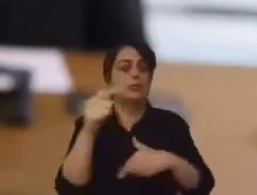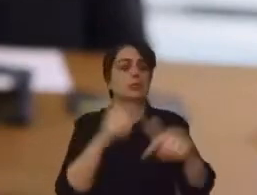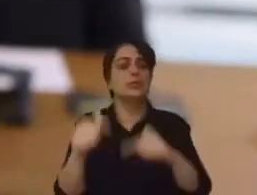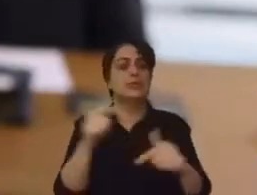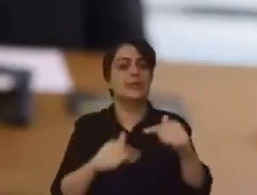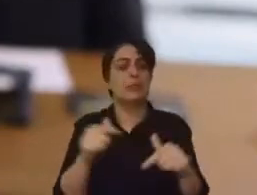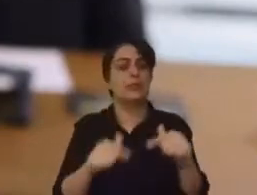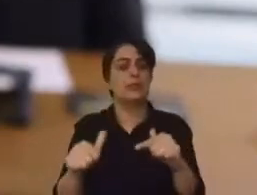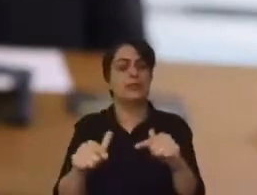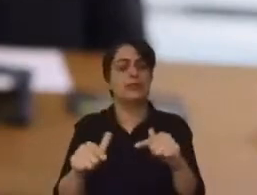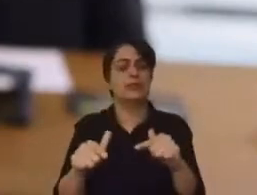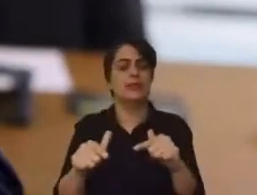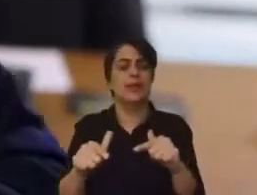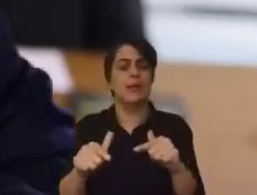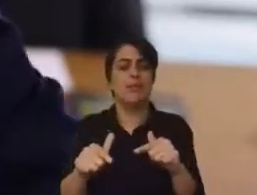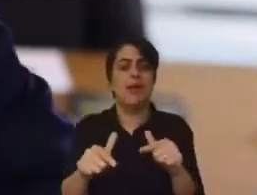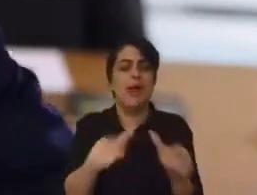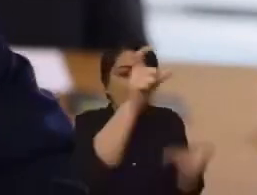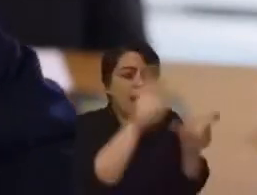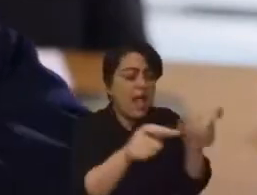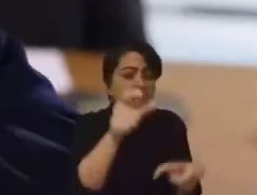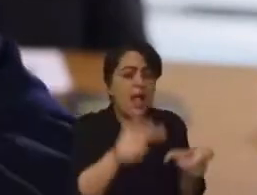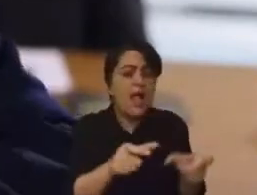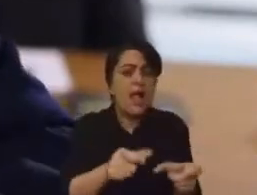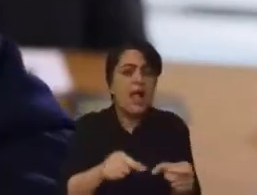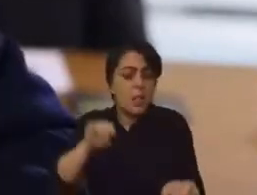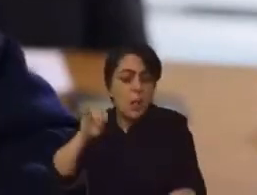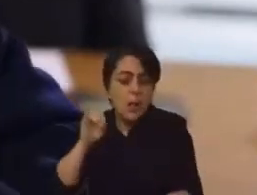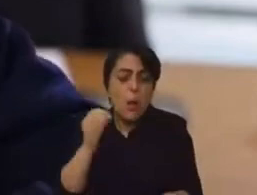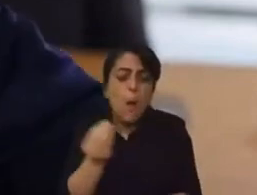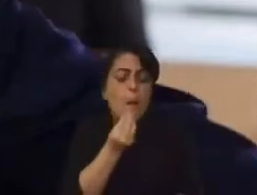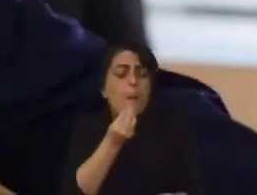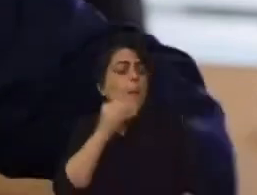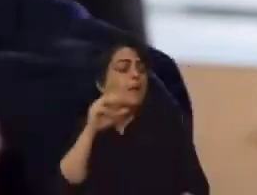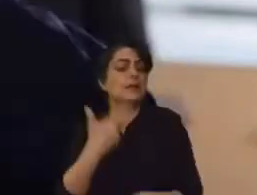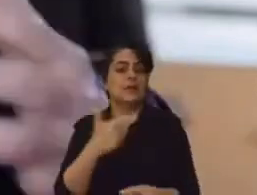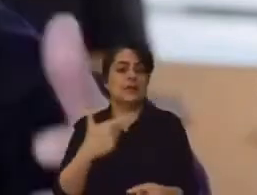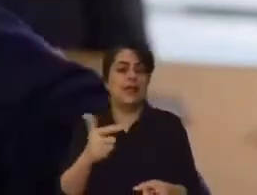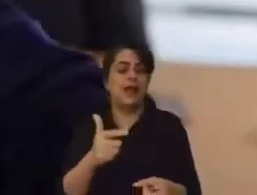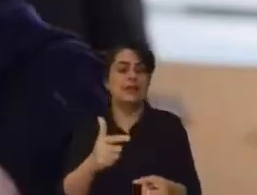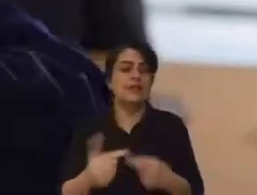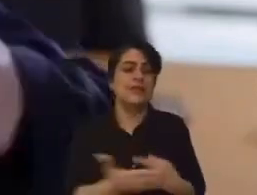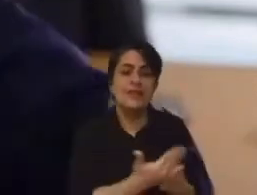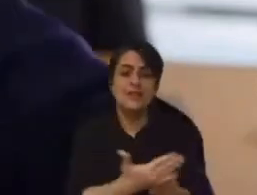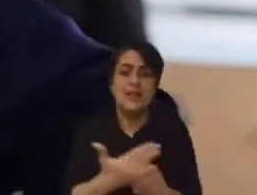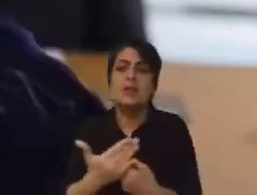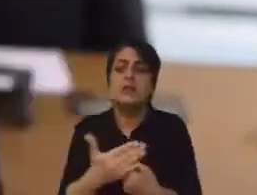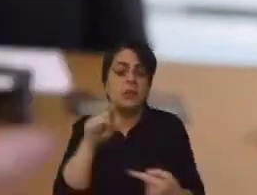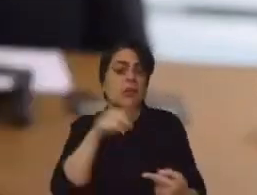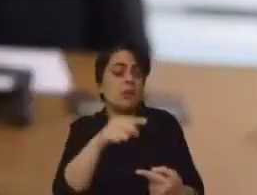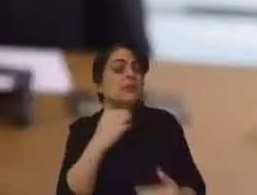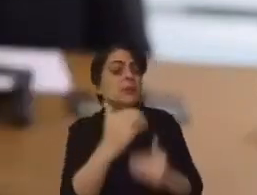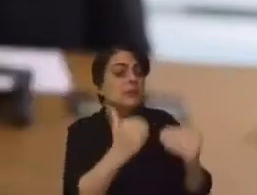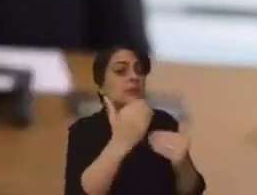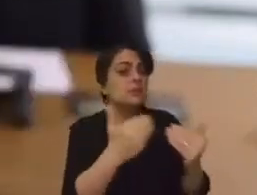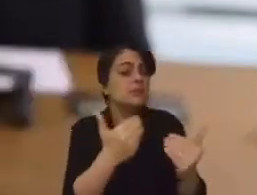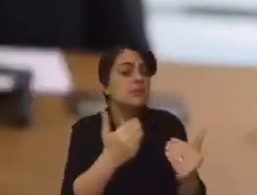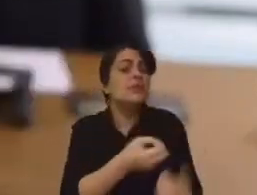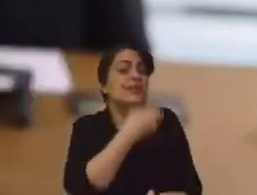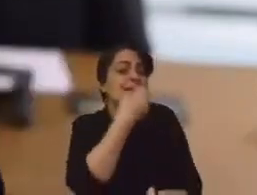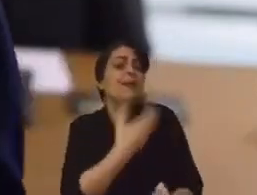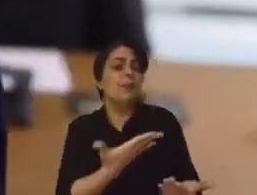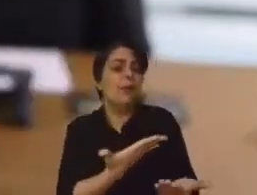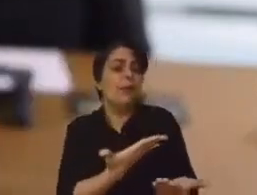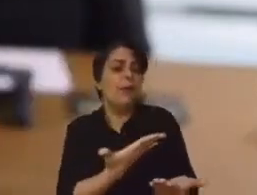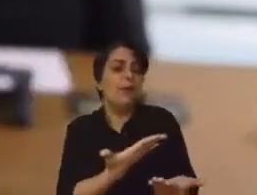uma oportunidade. Ou seja, os avanços tecnológicos, ou seja, que são extraordinários para a evolução da humanidade,